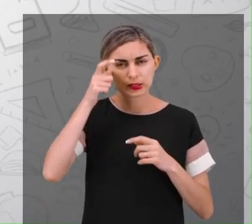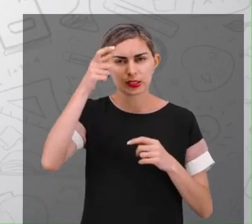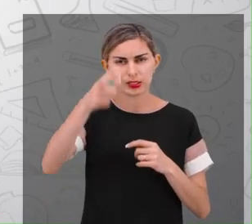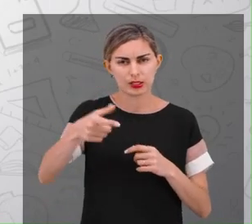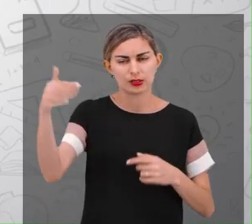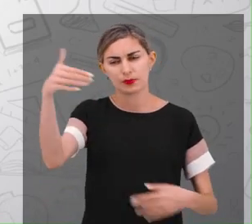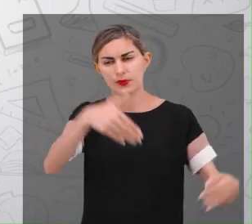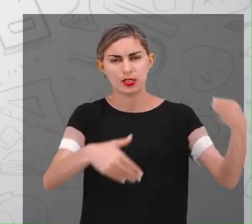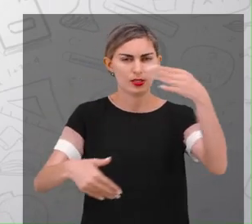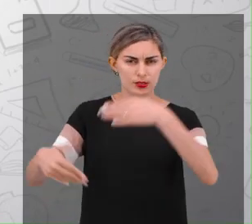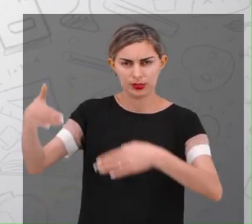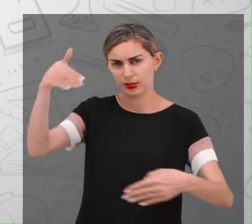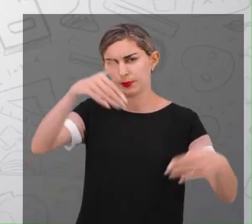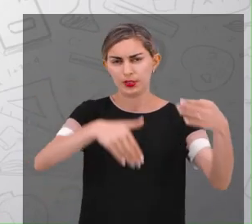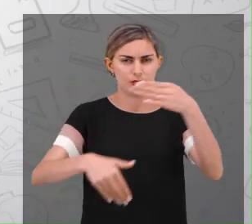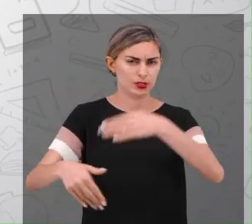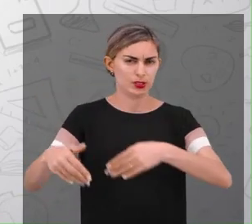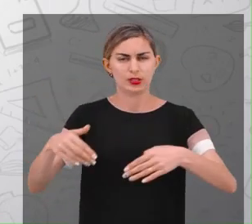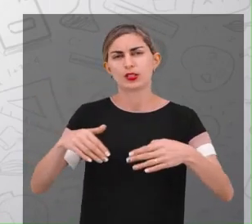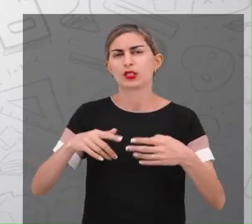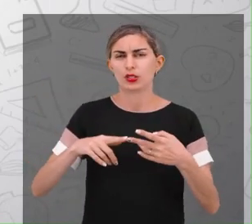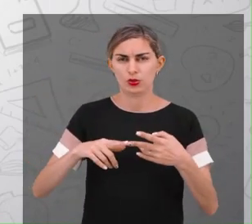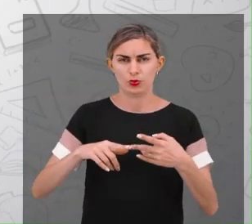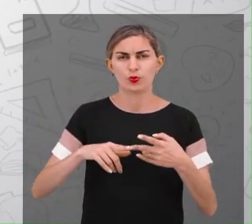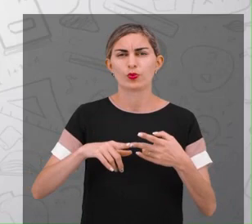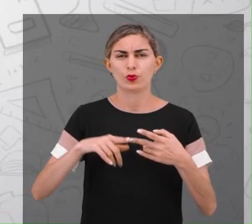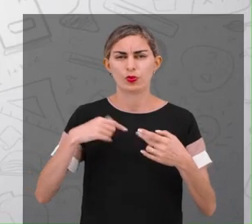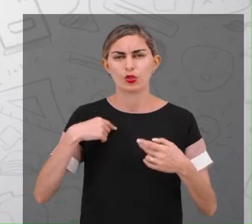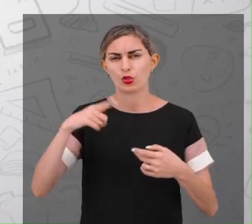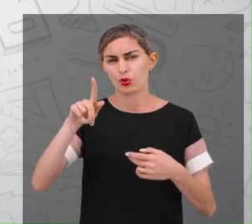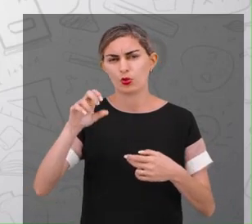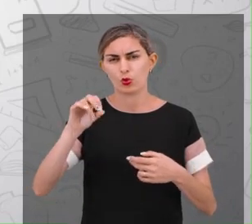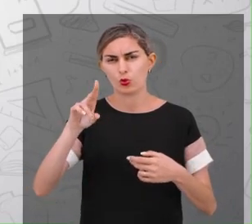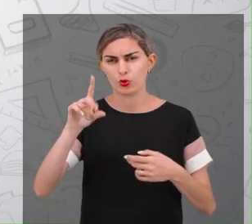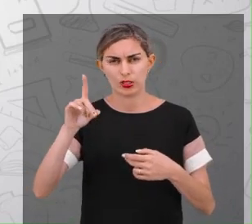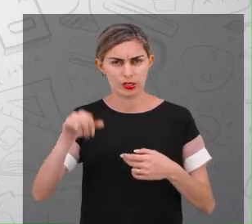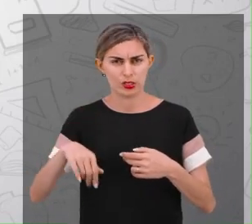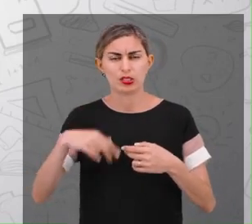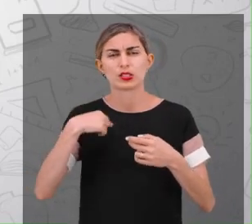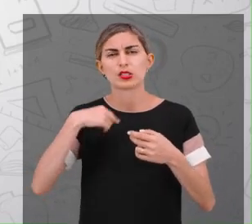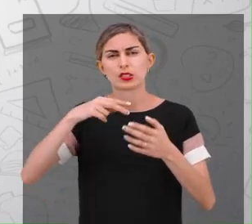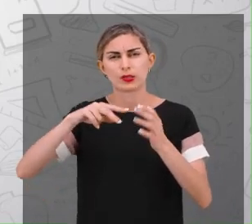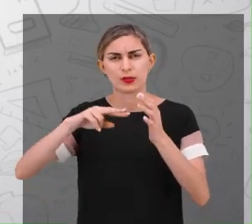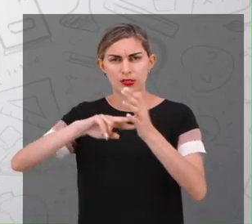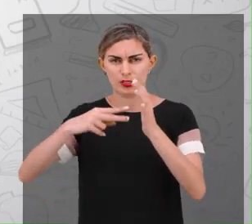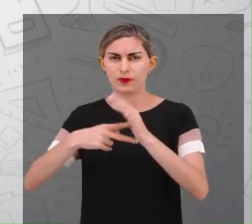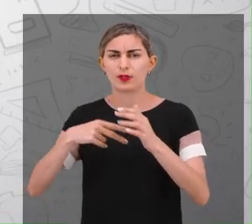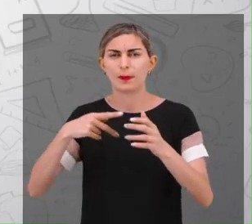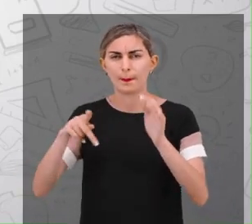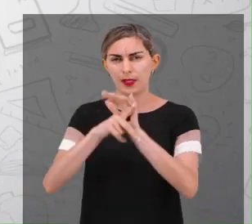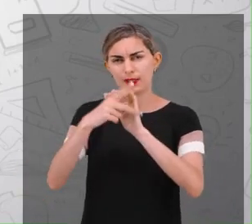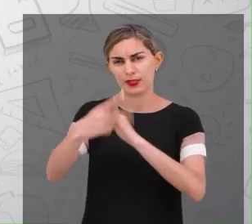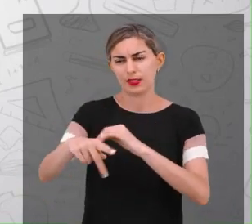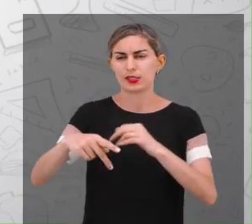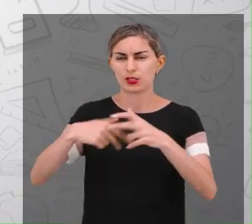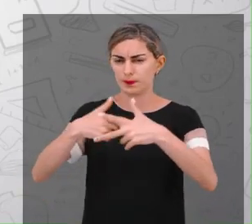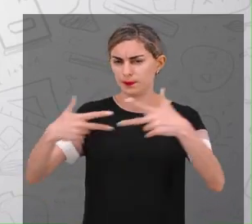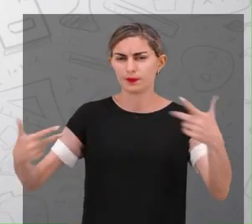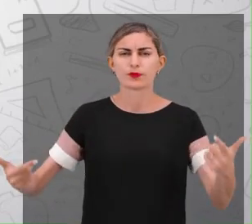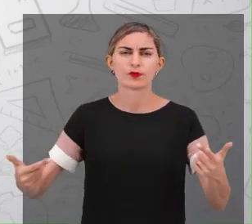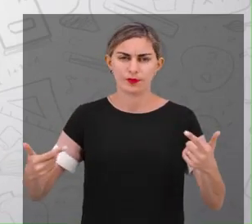interesse, participação e risco. Holder, por sua vez, significa segurar ou possuir algo. E